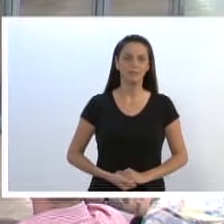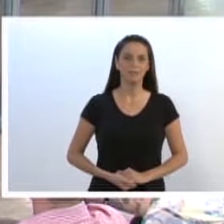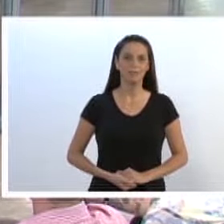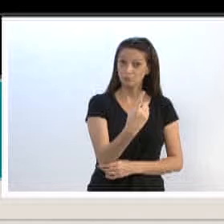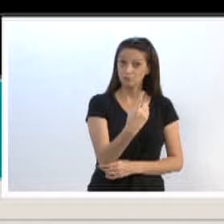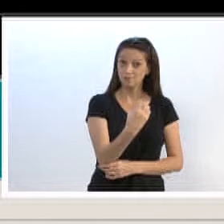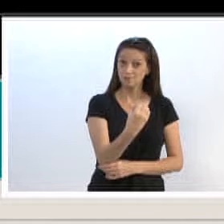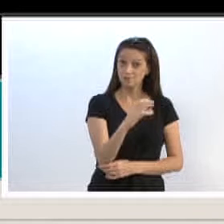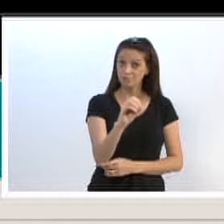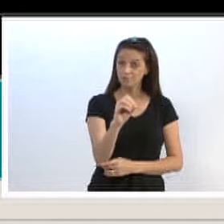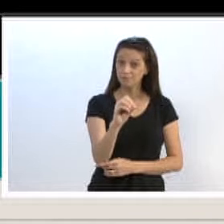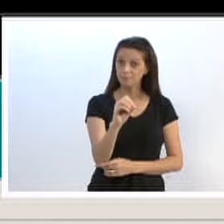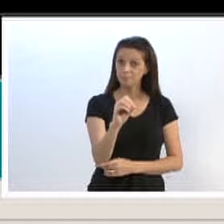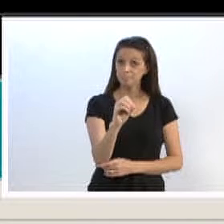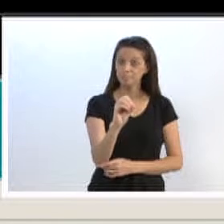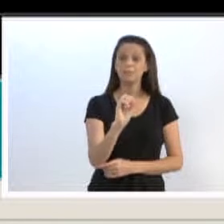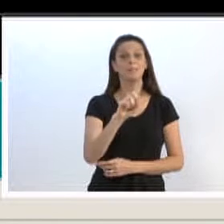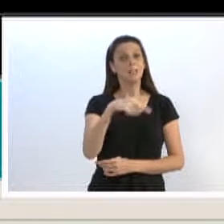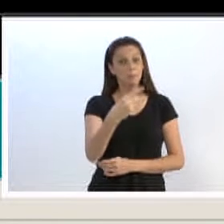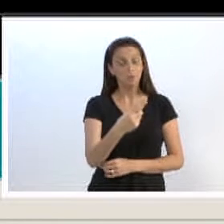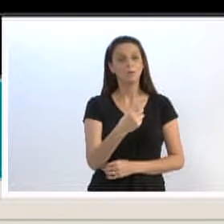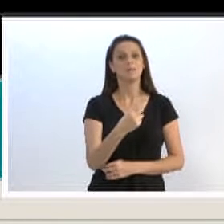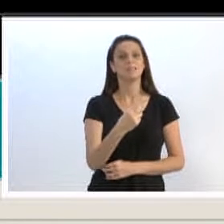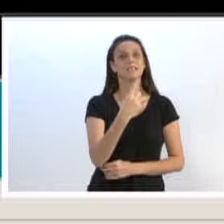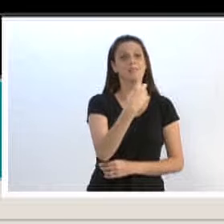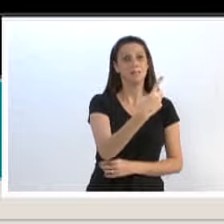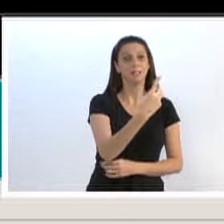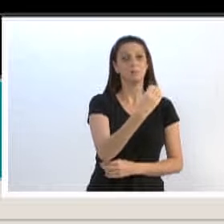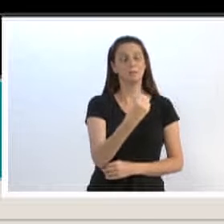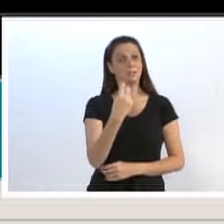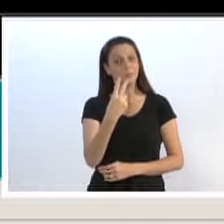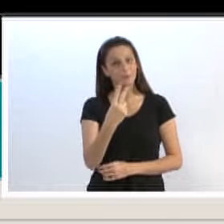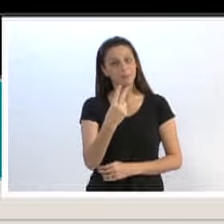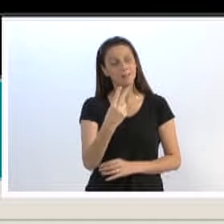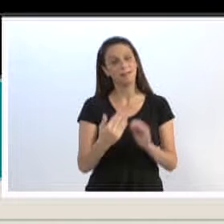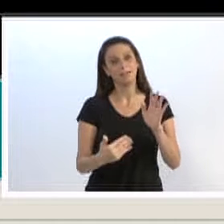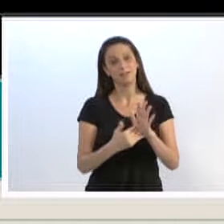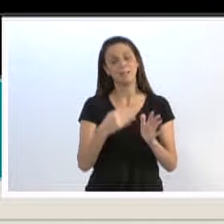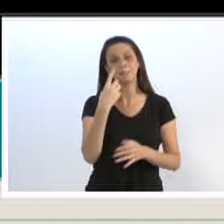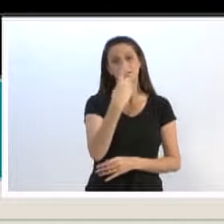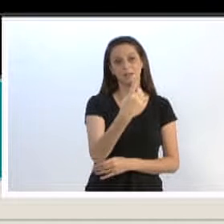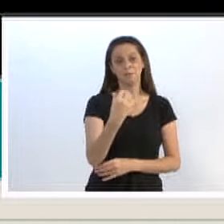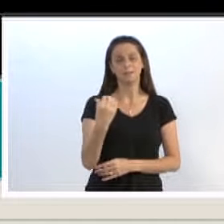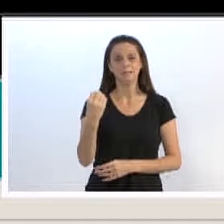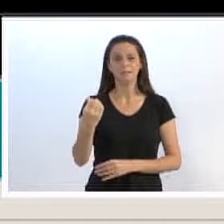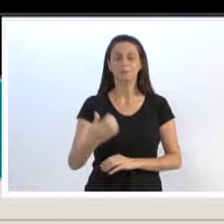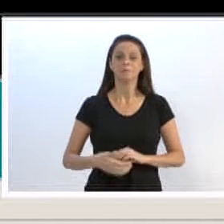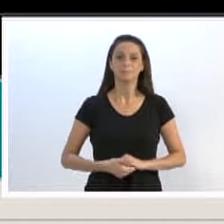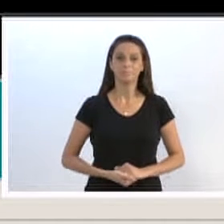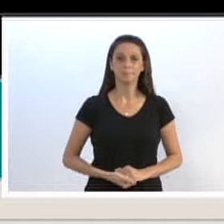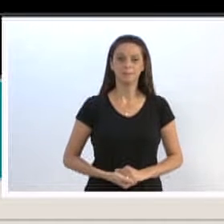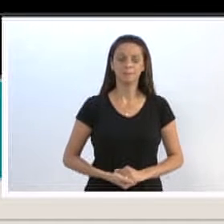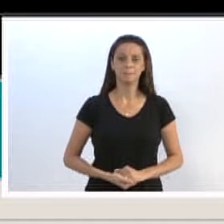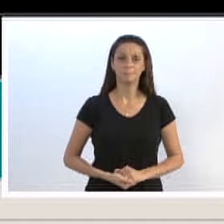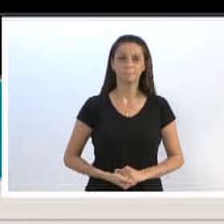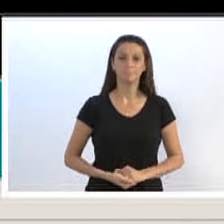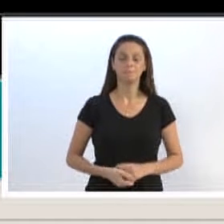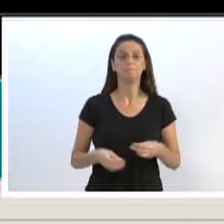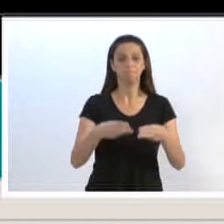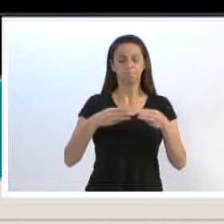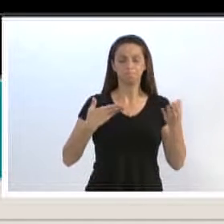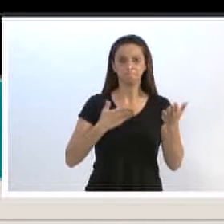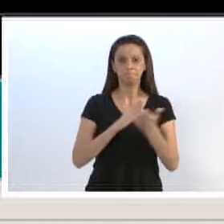de Vereadores aprovou o projeto de lei complementar número 1799, com 5